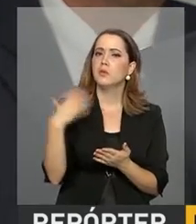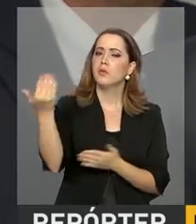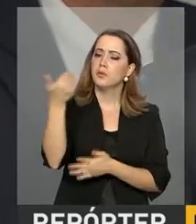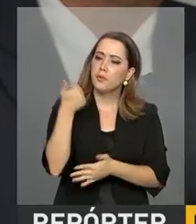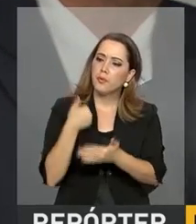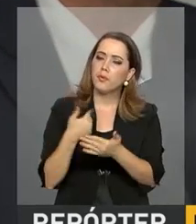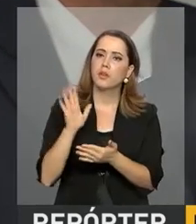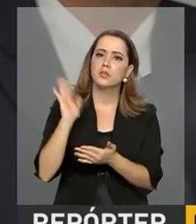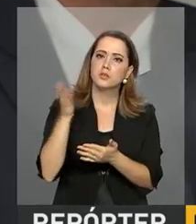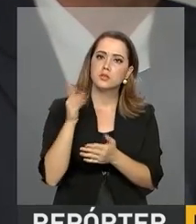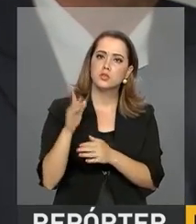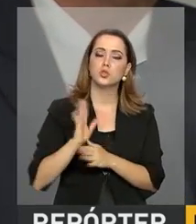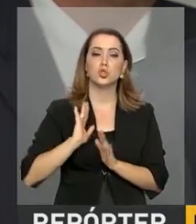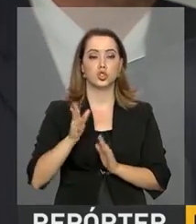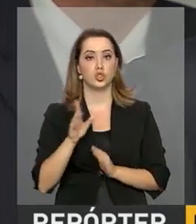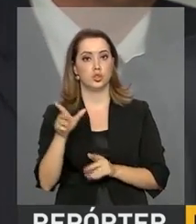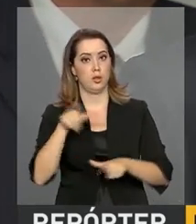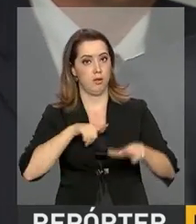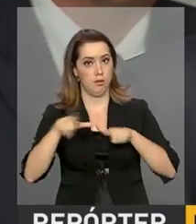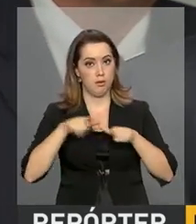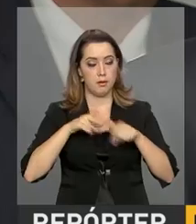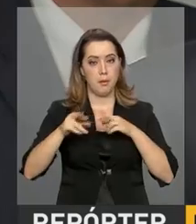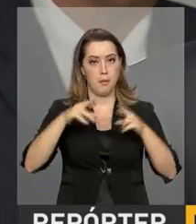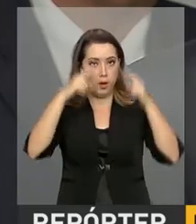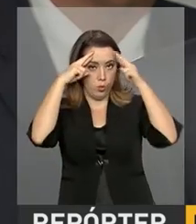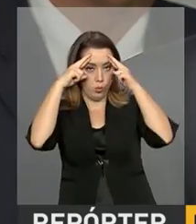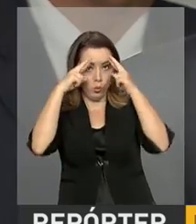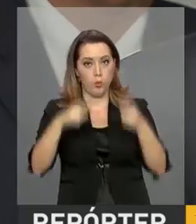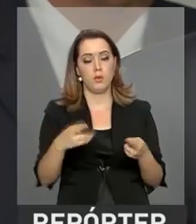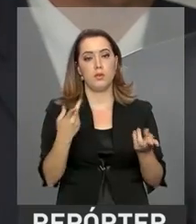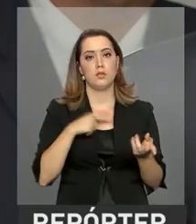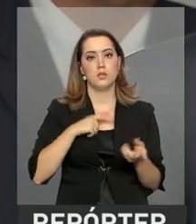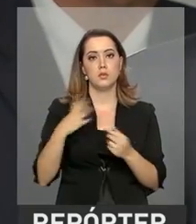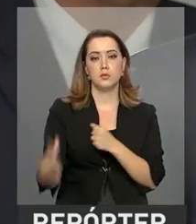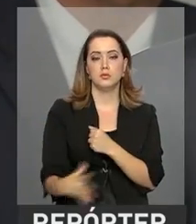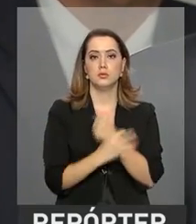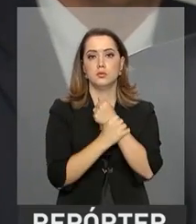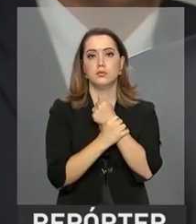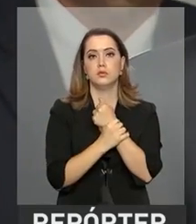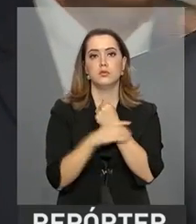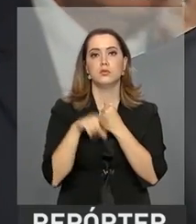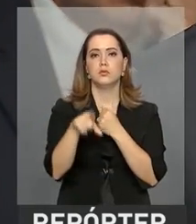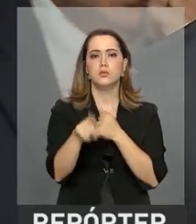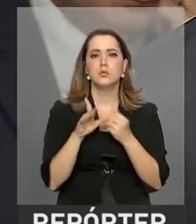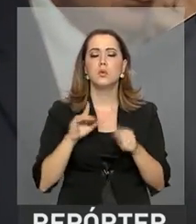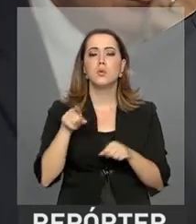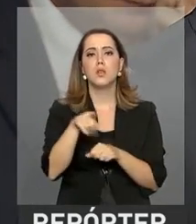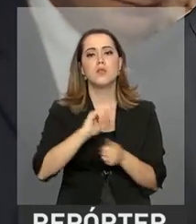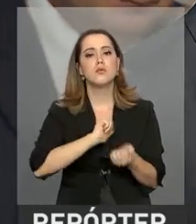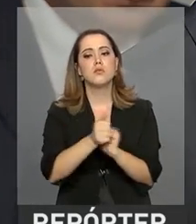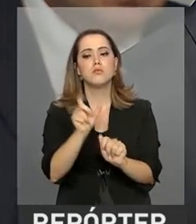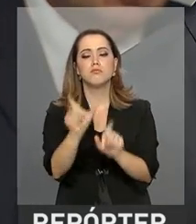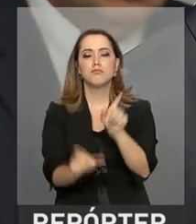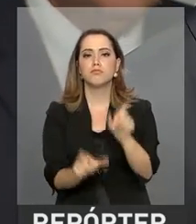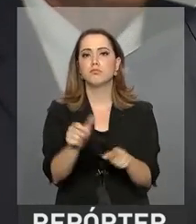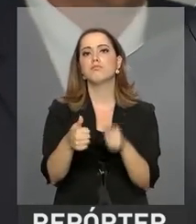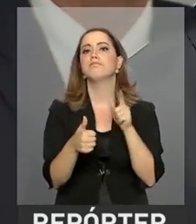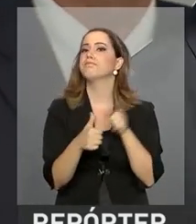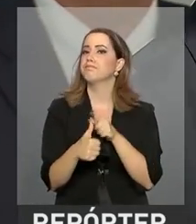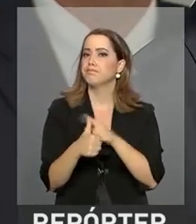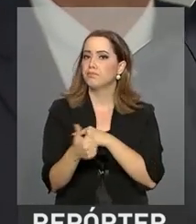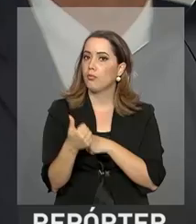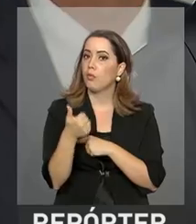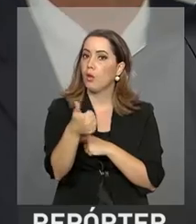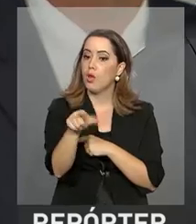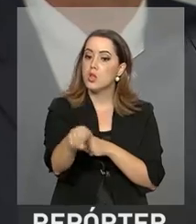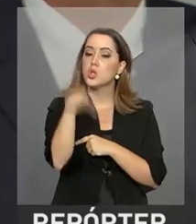tratado com muito respeito com estabilidade com segurança tá esses atletas primeiro eh eles